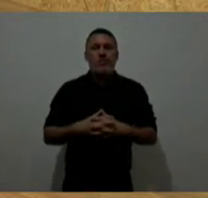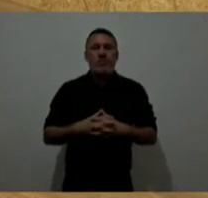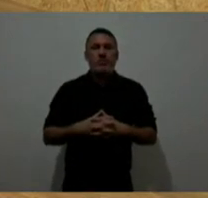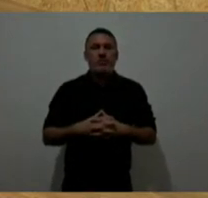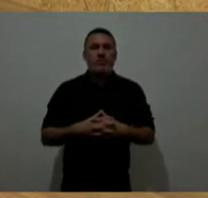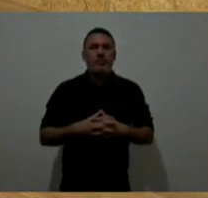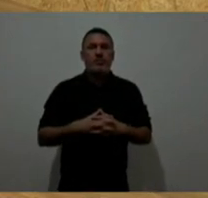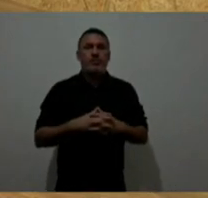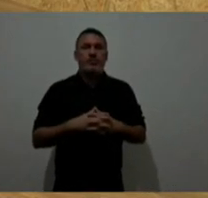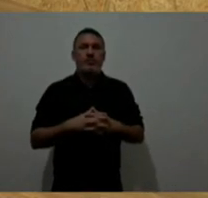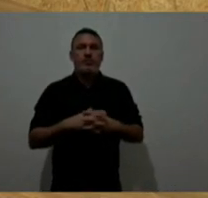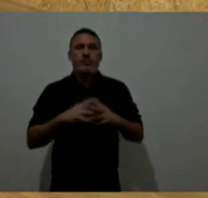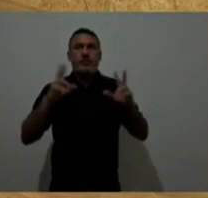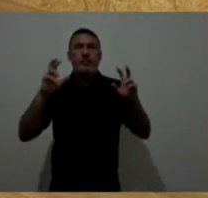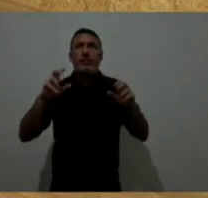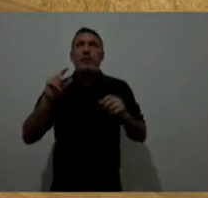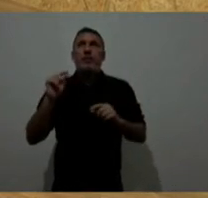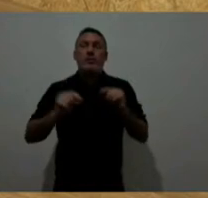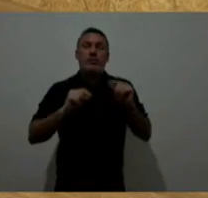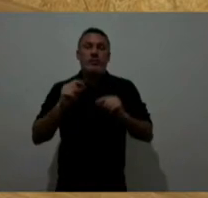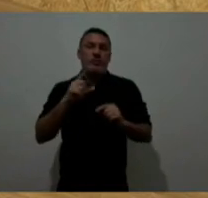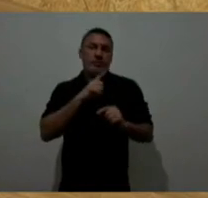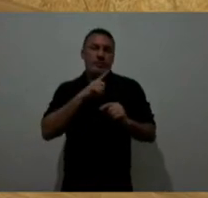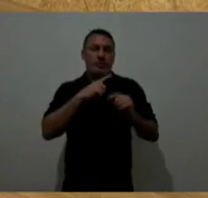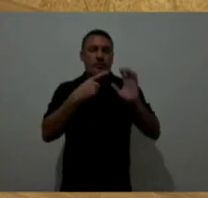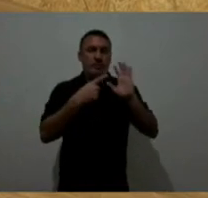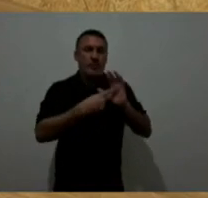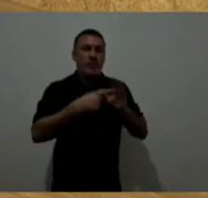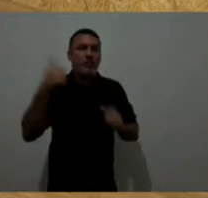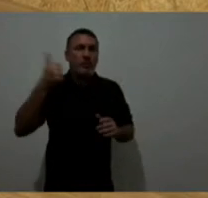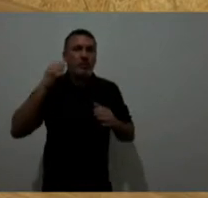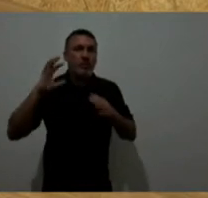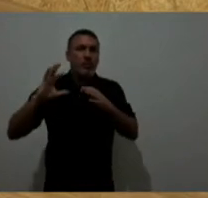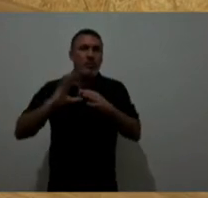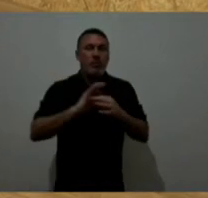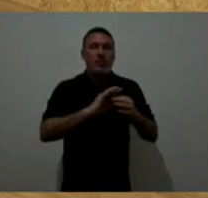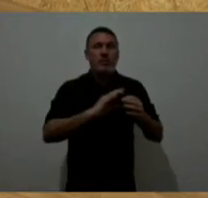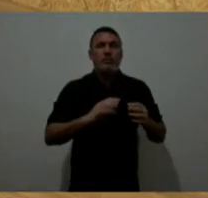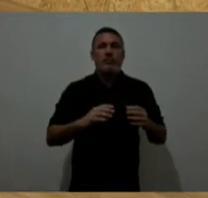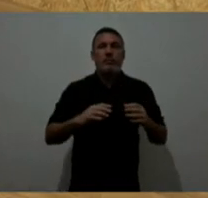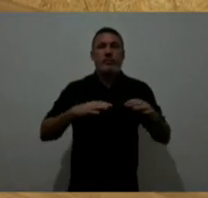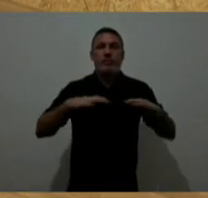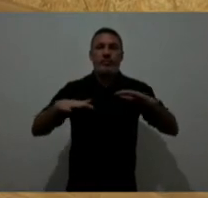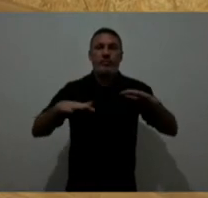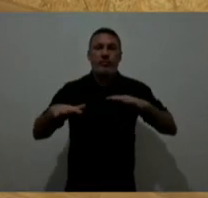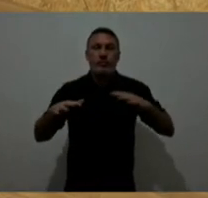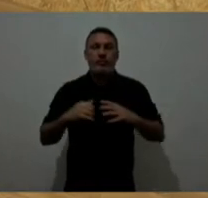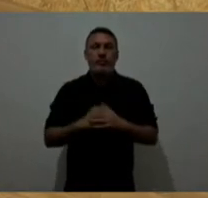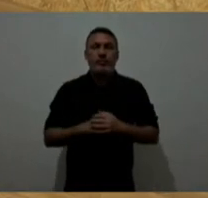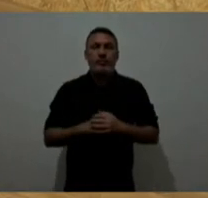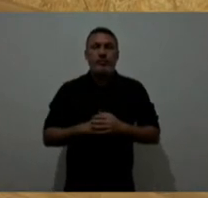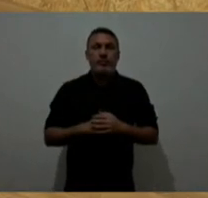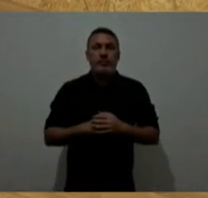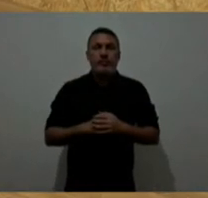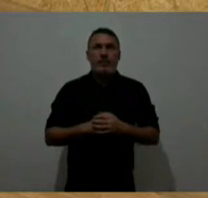com você, primeiro contextualizando um pouco desse movimento do ESG, quando a gente fala do mercado financeiro. A gente sabe que esse